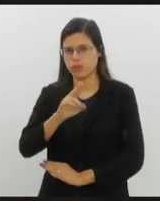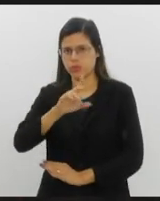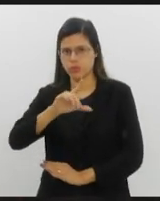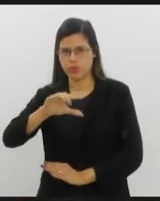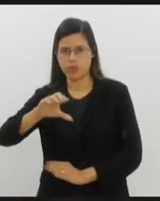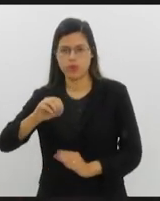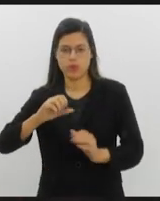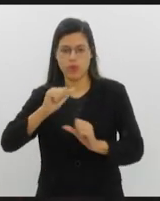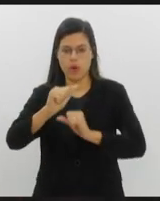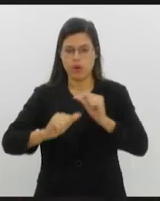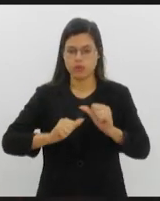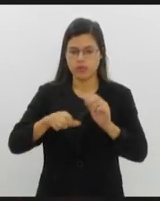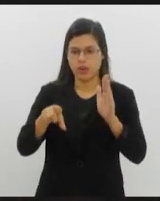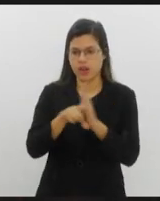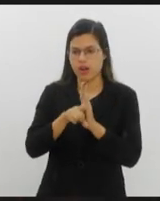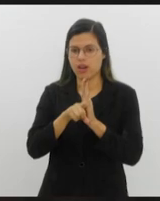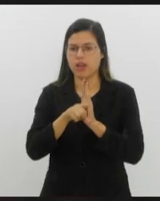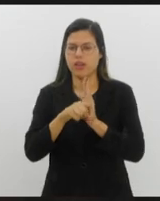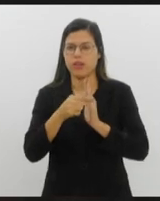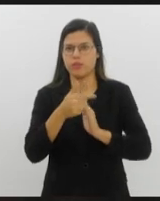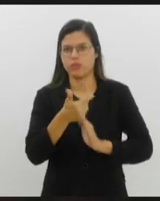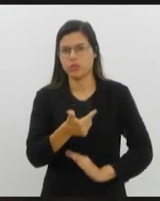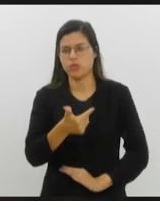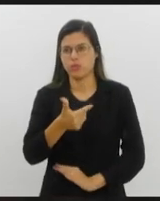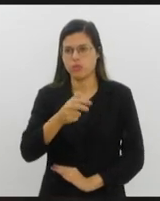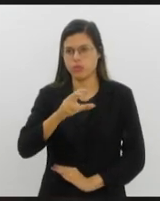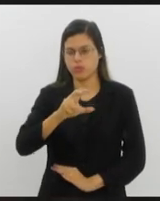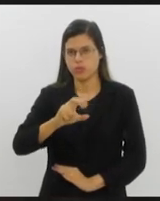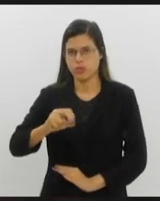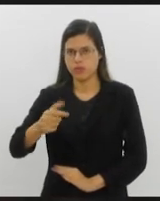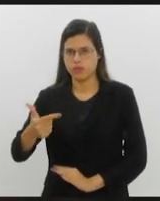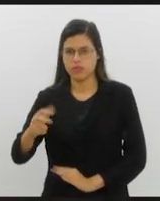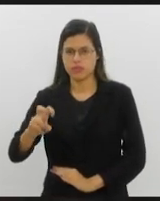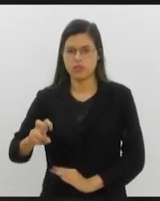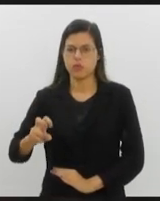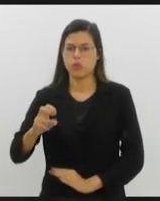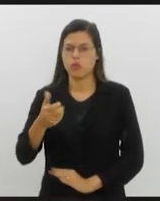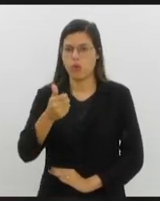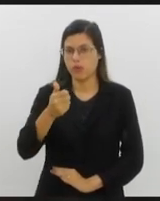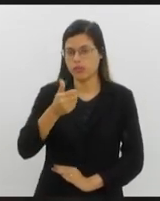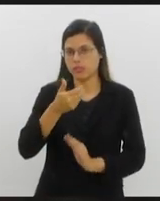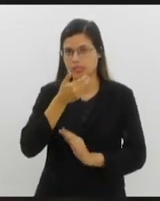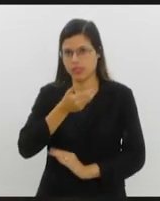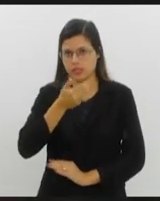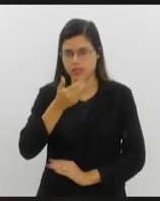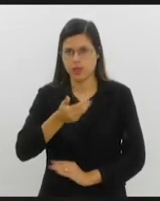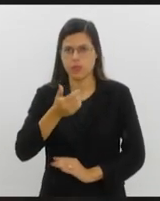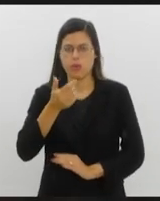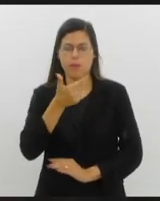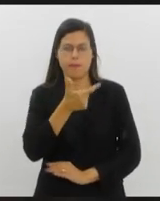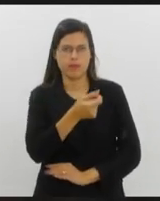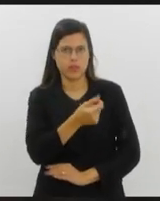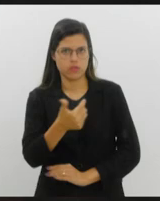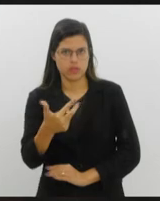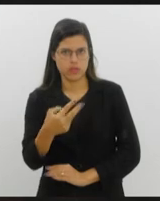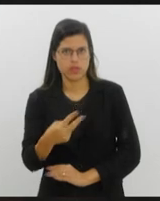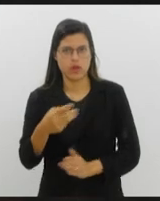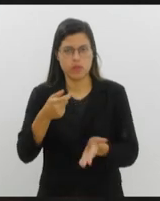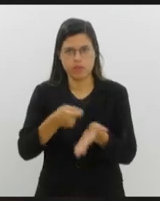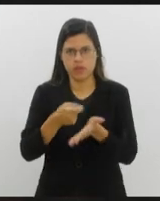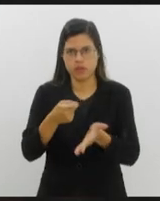altera a lei número 10.225 de 11 de dezembro de 2023, que dispõe sobre a obrigatoriedade de